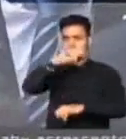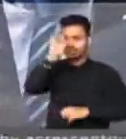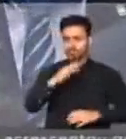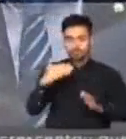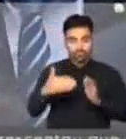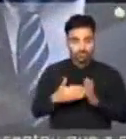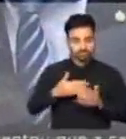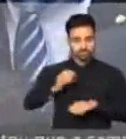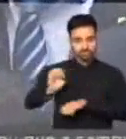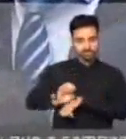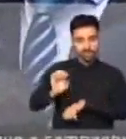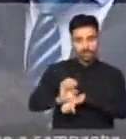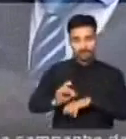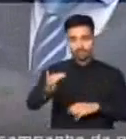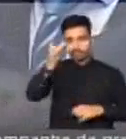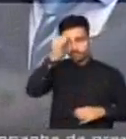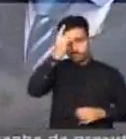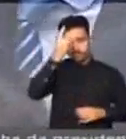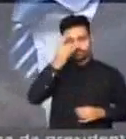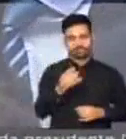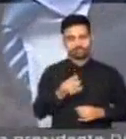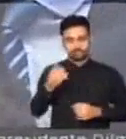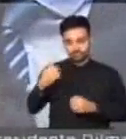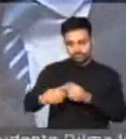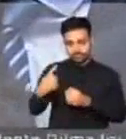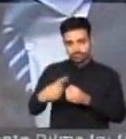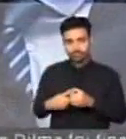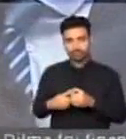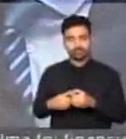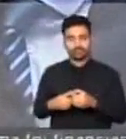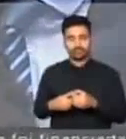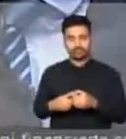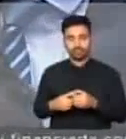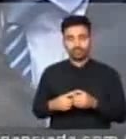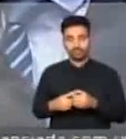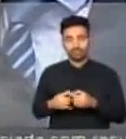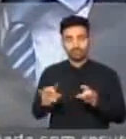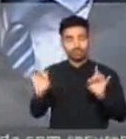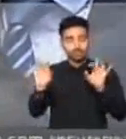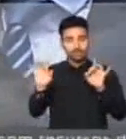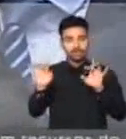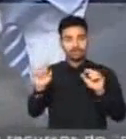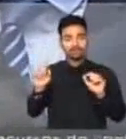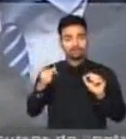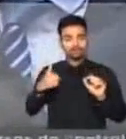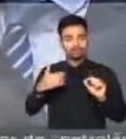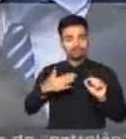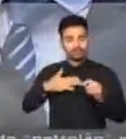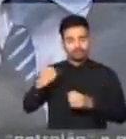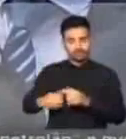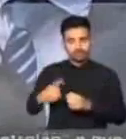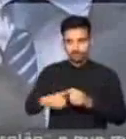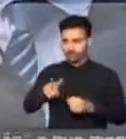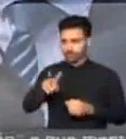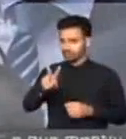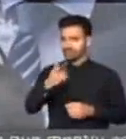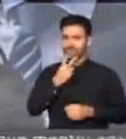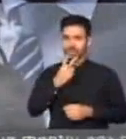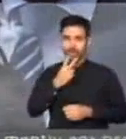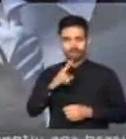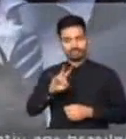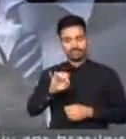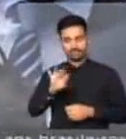do meu estado do Espírito Santo, das cidades do meu estado, em especial a minha querida cidade de Vitória,